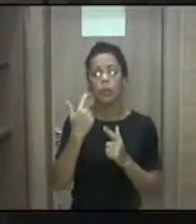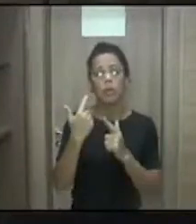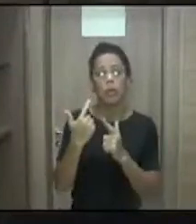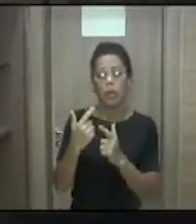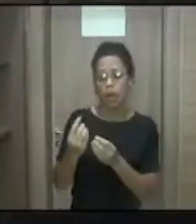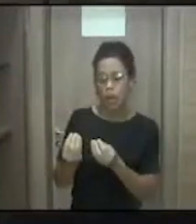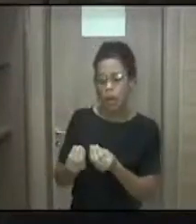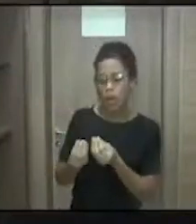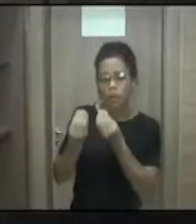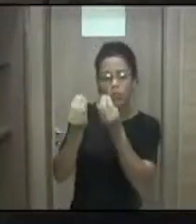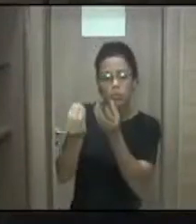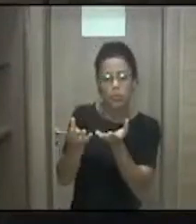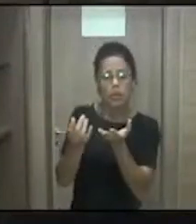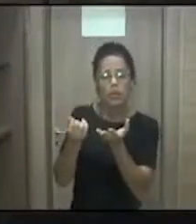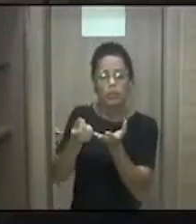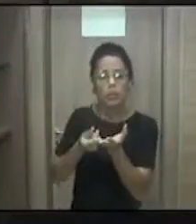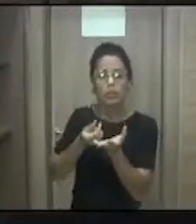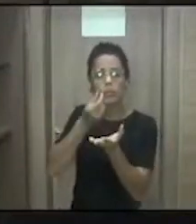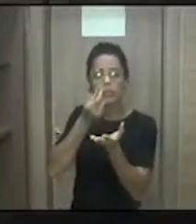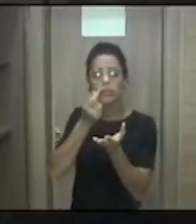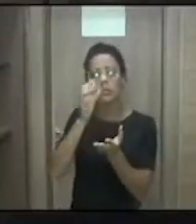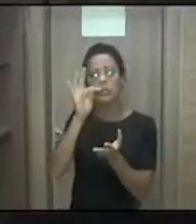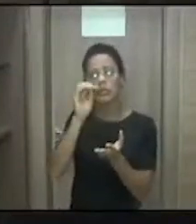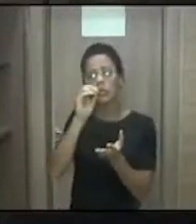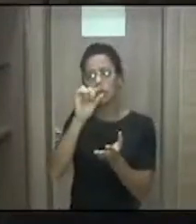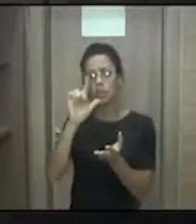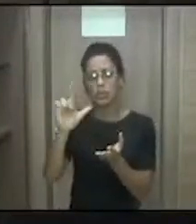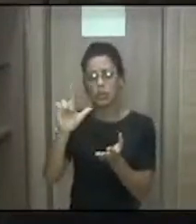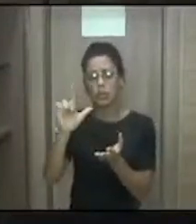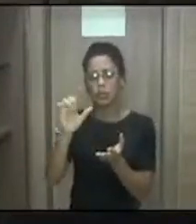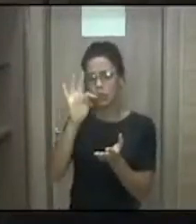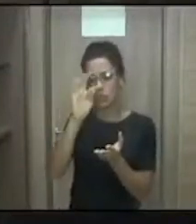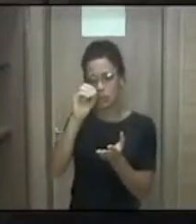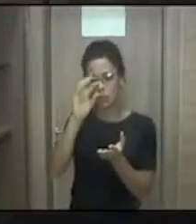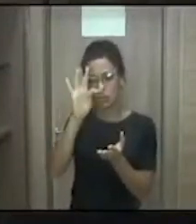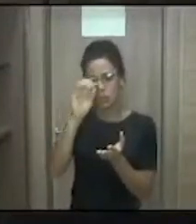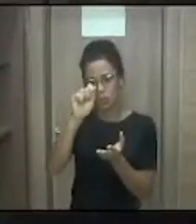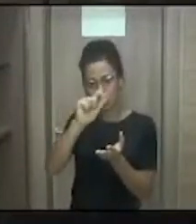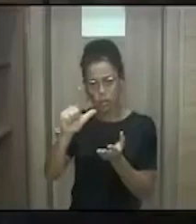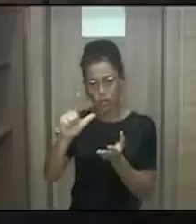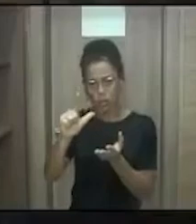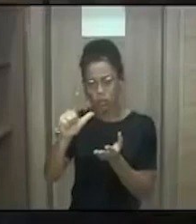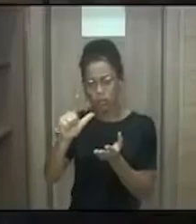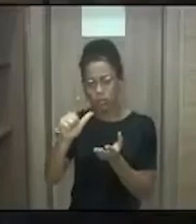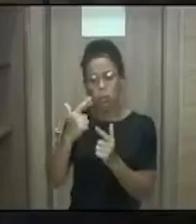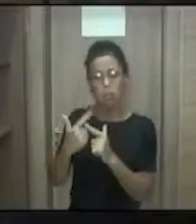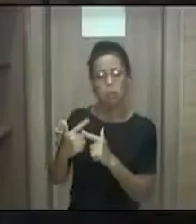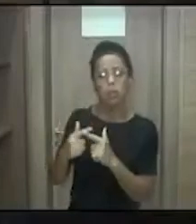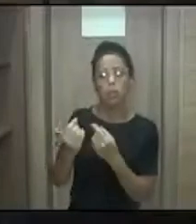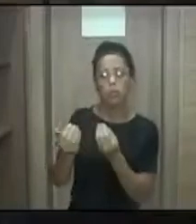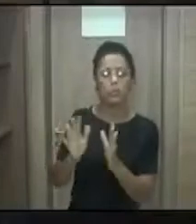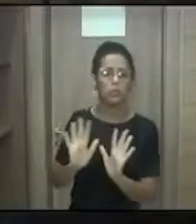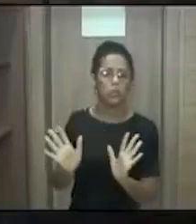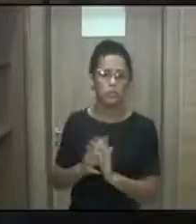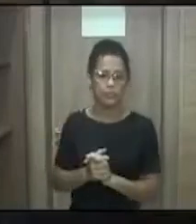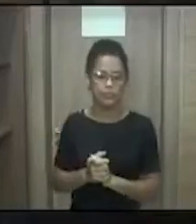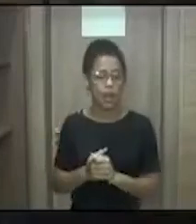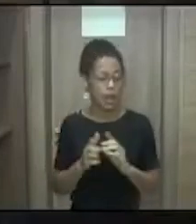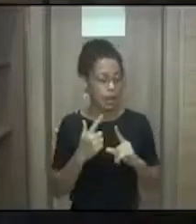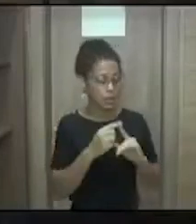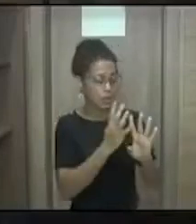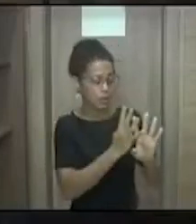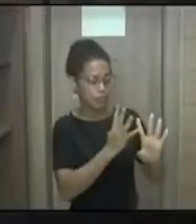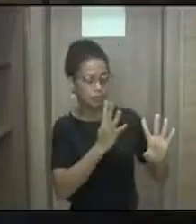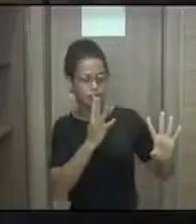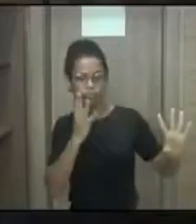apenas prótese total? Gestores municipais informando, não, a gente tem filas enormes. Mas a